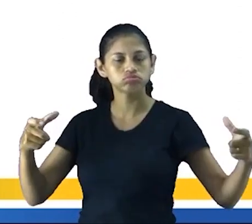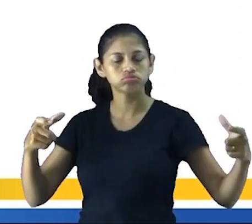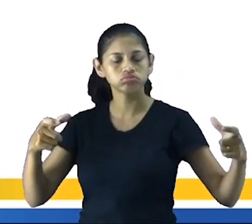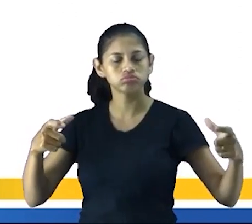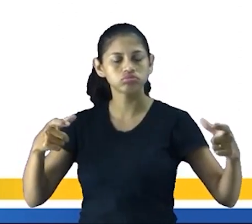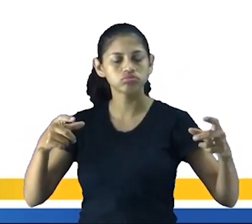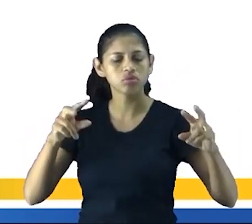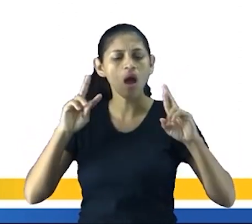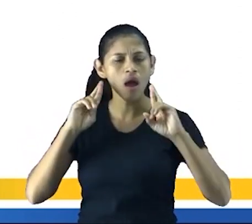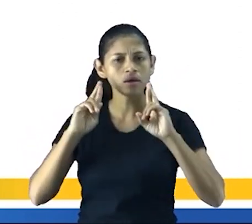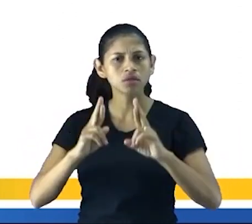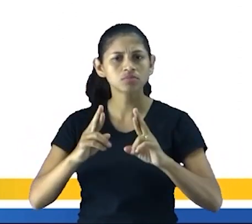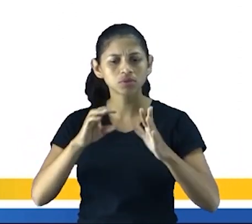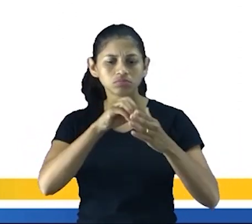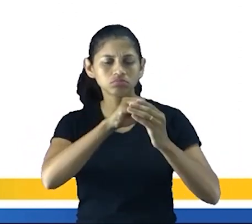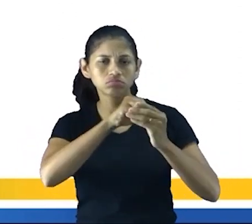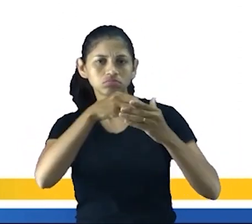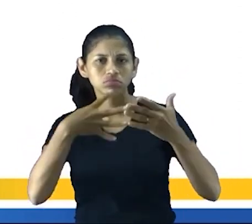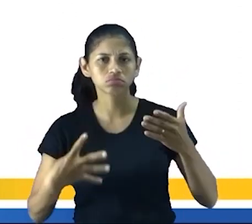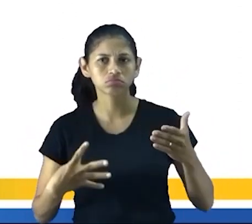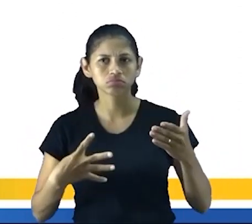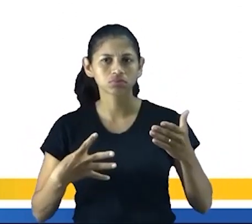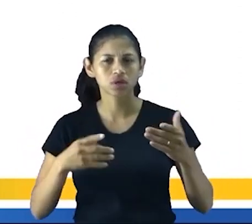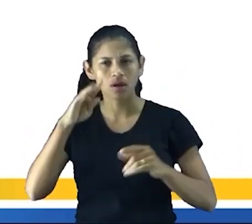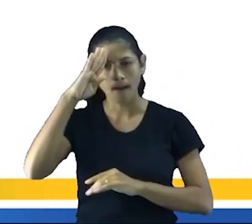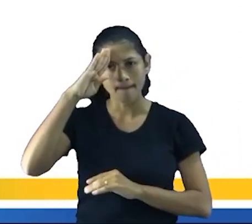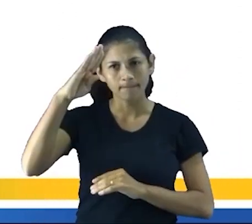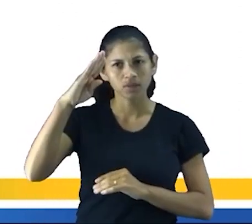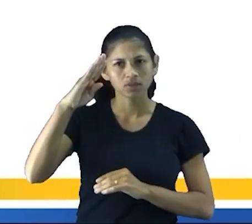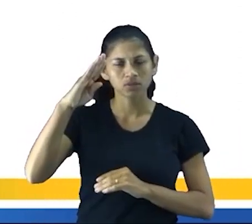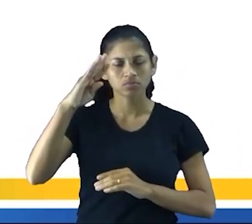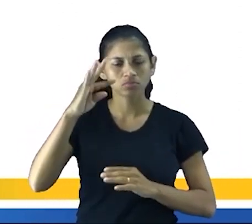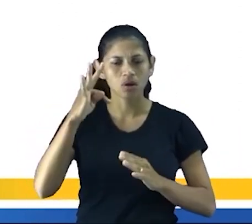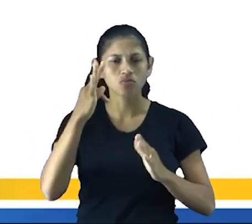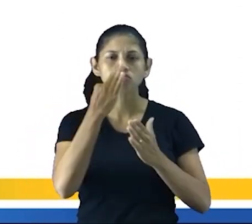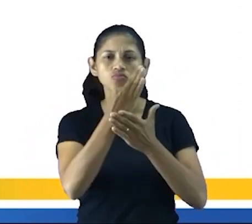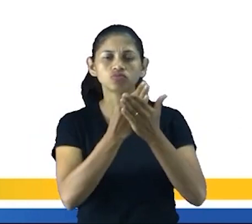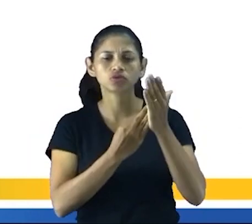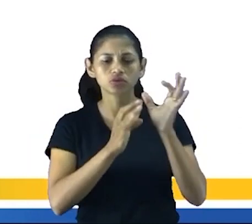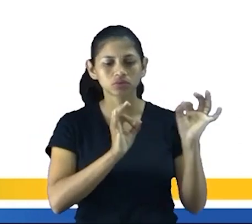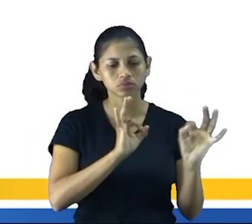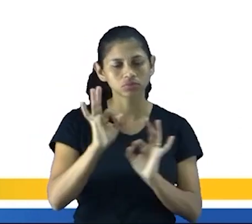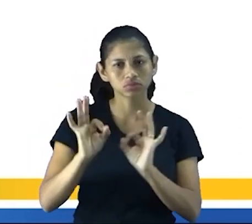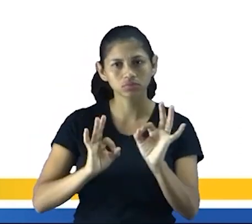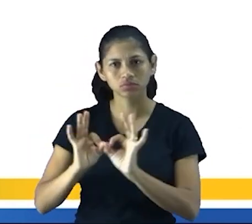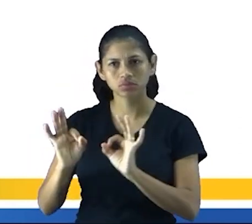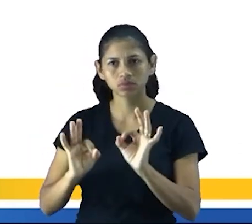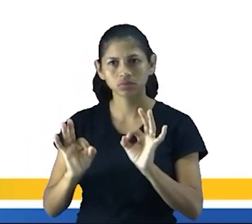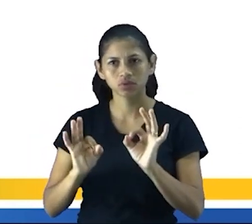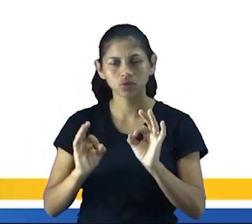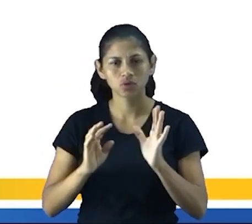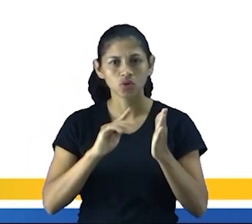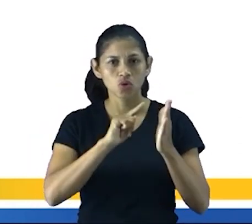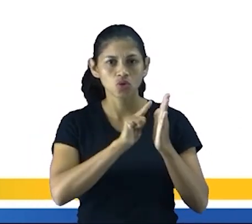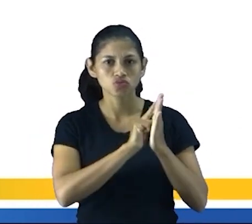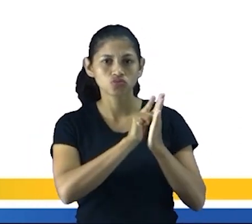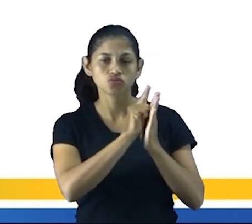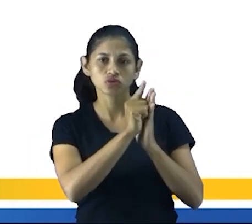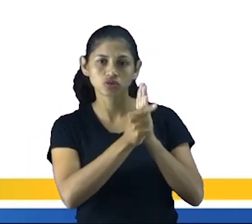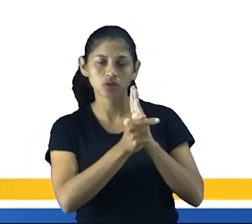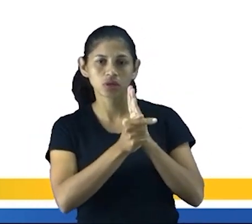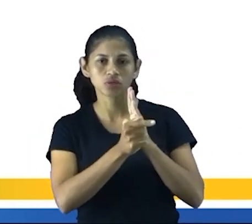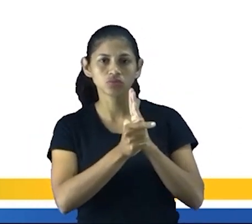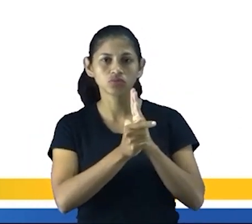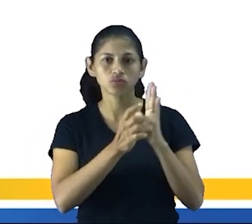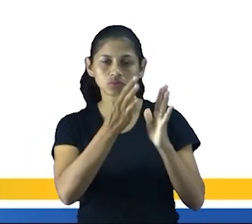às características fundamentais a partir das quais um texto é estruturado, os gêneros do discurso, ou os gêneros textuais,